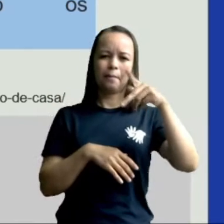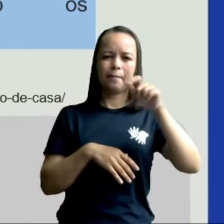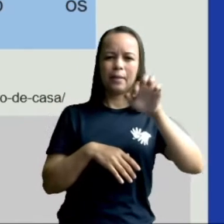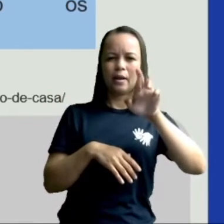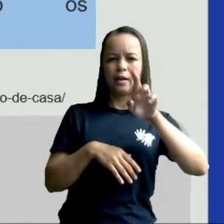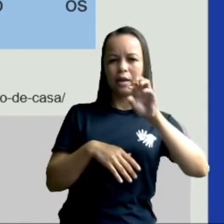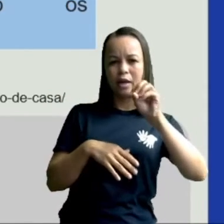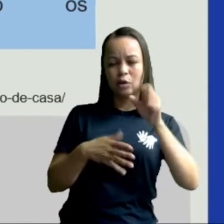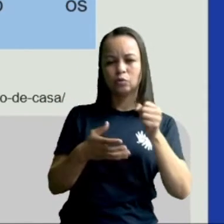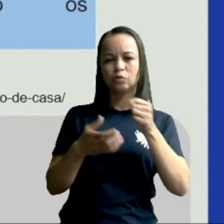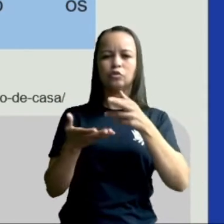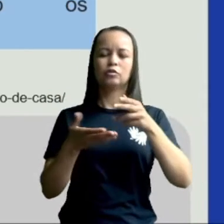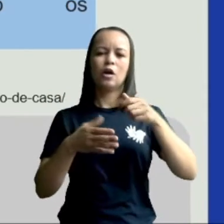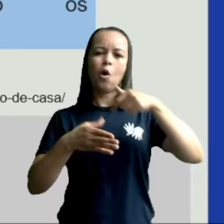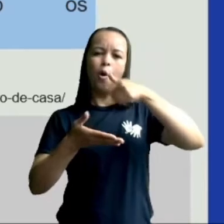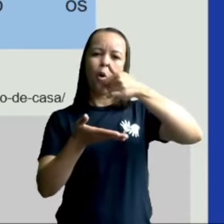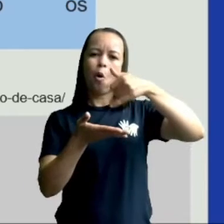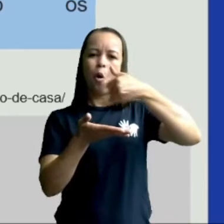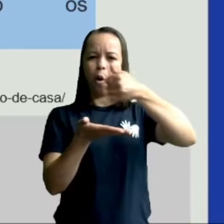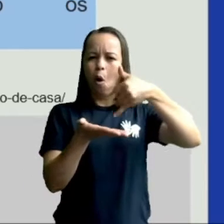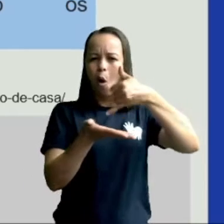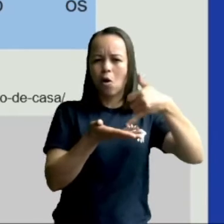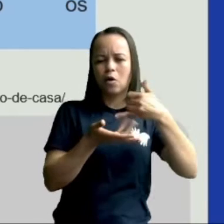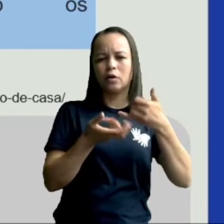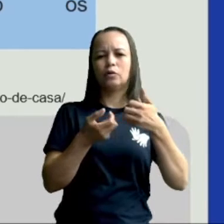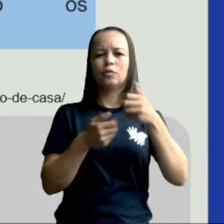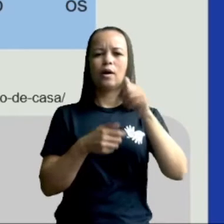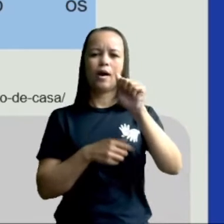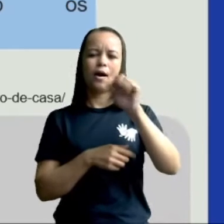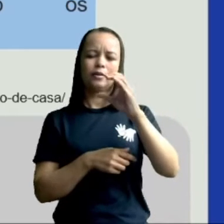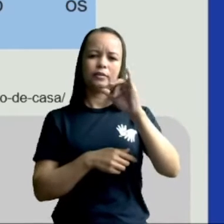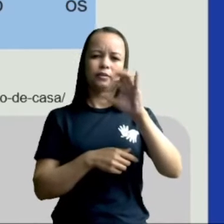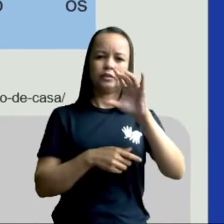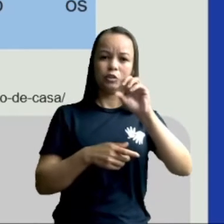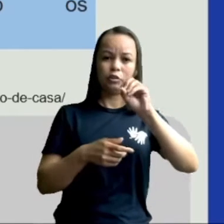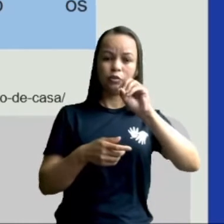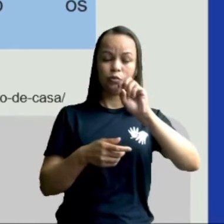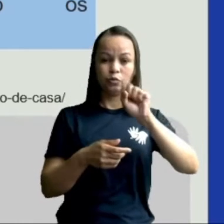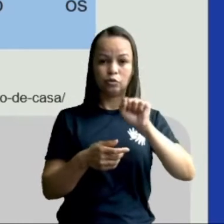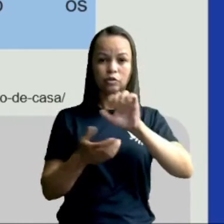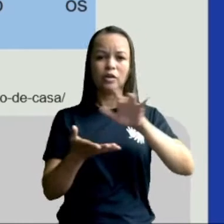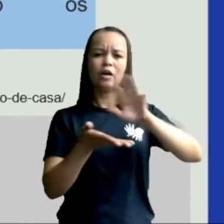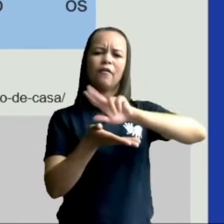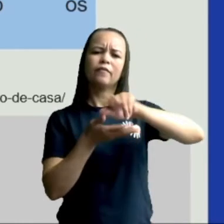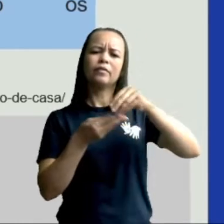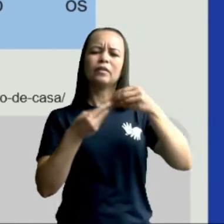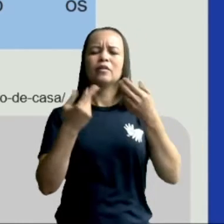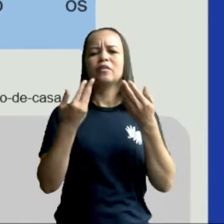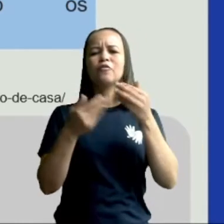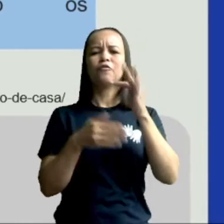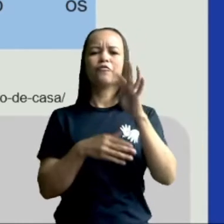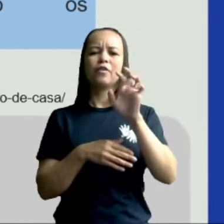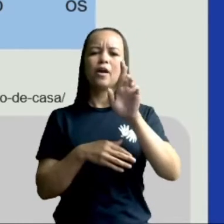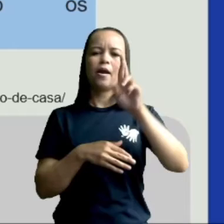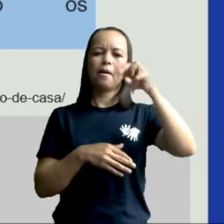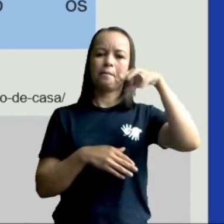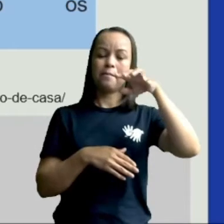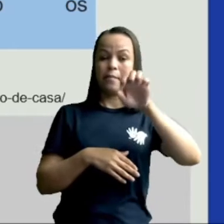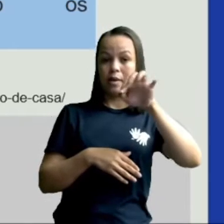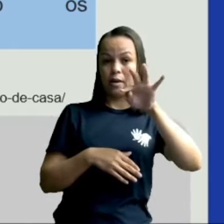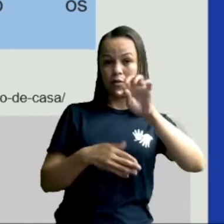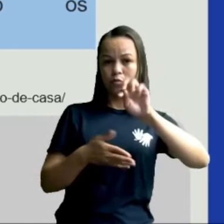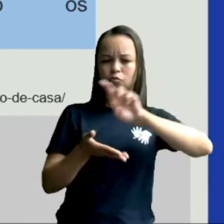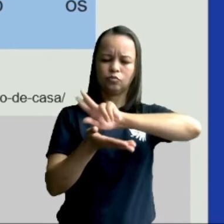óleos, ácidos, como vinagres, reagentes biológicos, como fermento, todos disponíveis